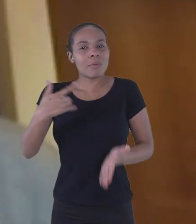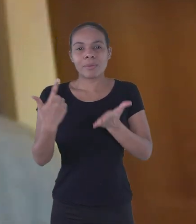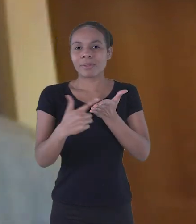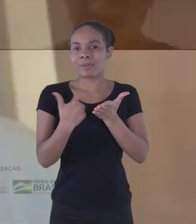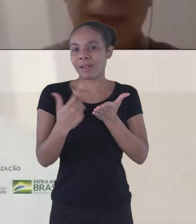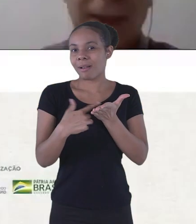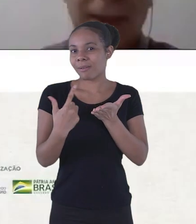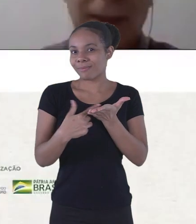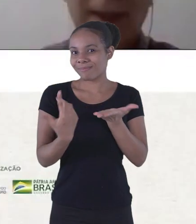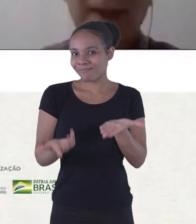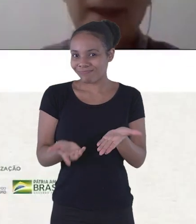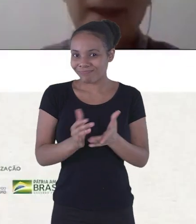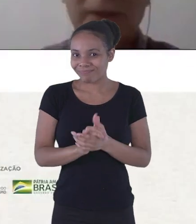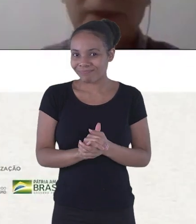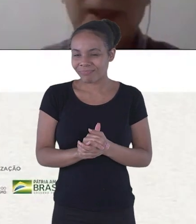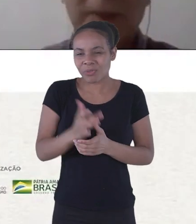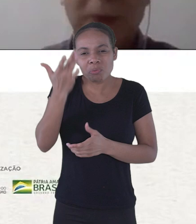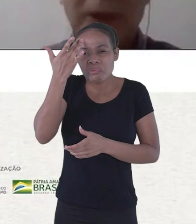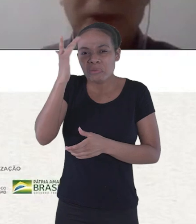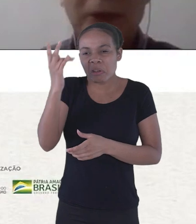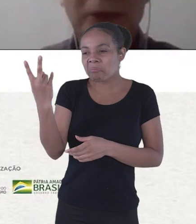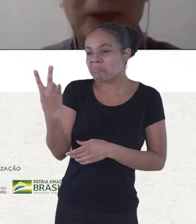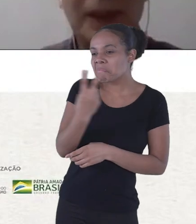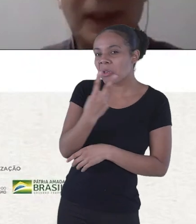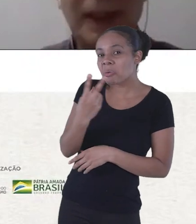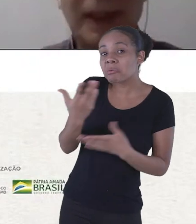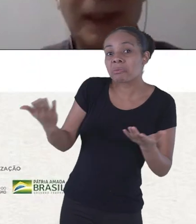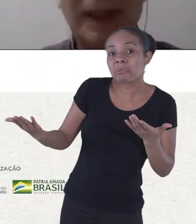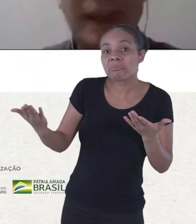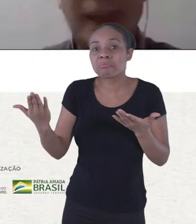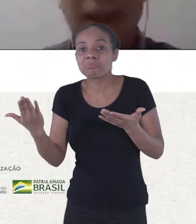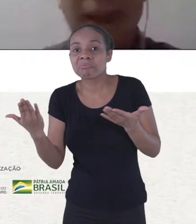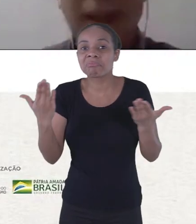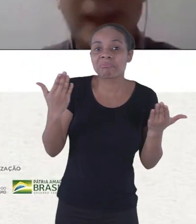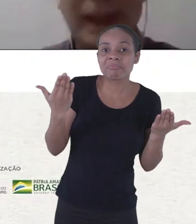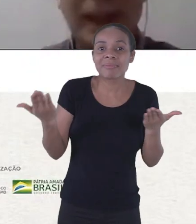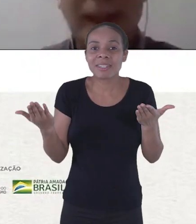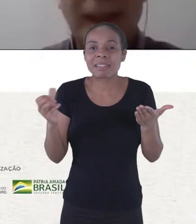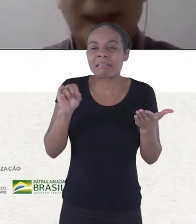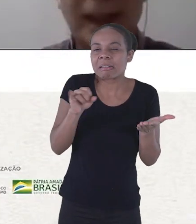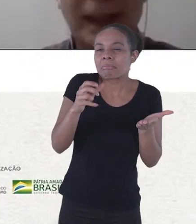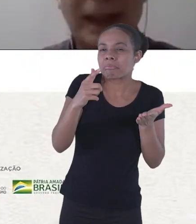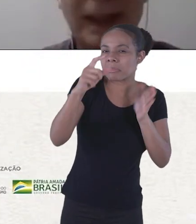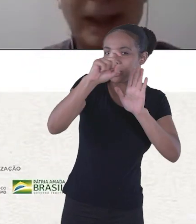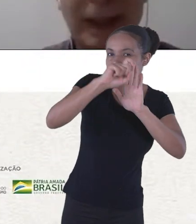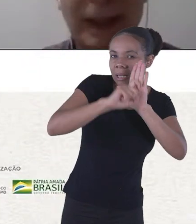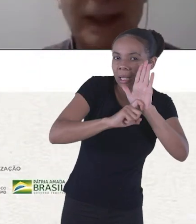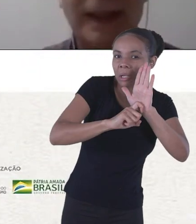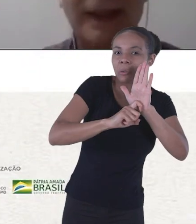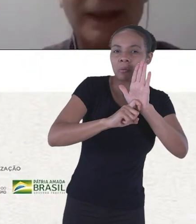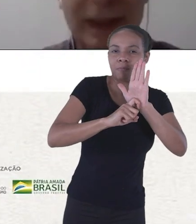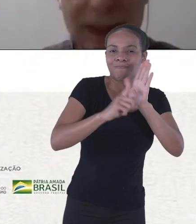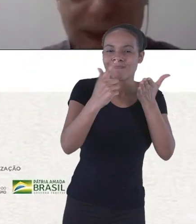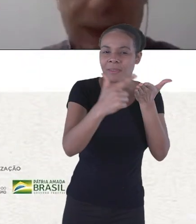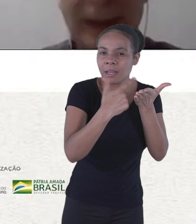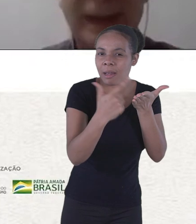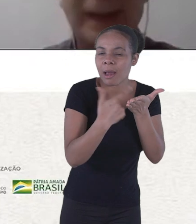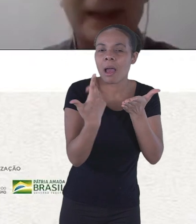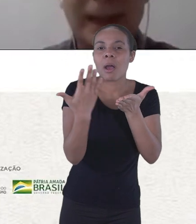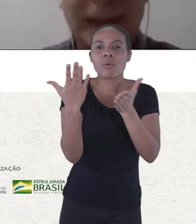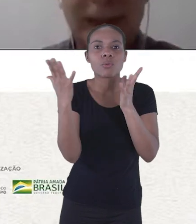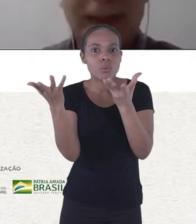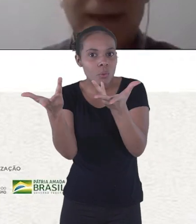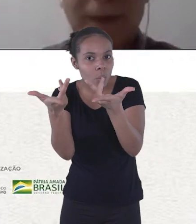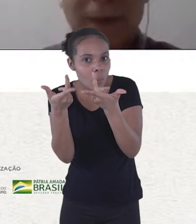claro. Quer dizer, a minha preocupação de fazer Fica, porque é o que eu. história um texto literário de qualidade, mas